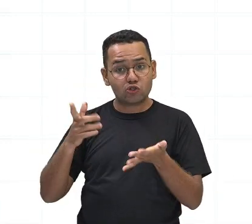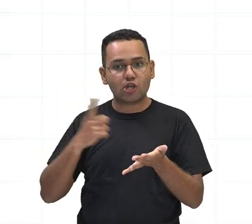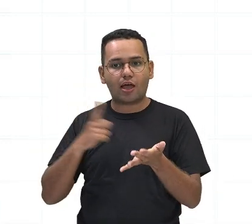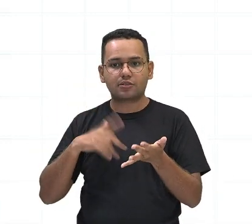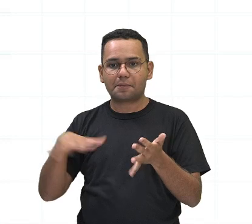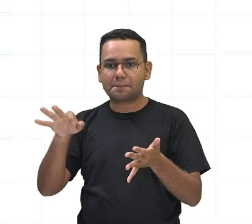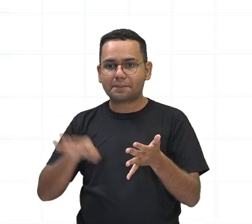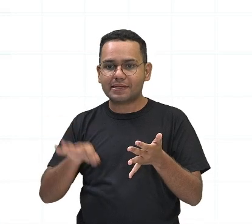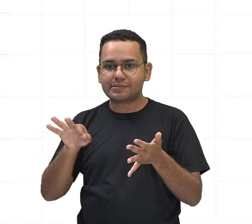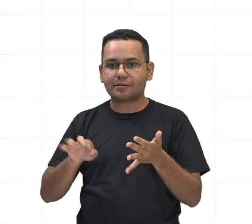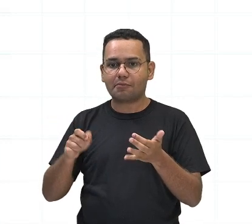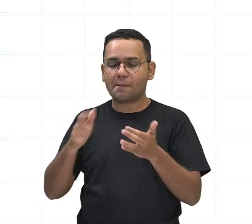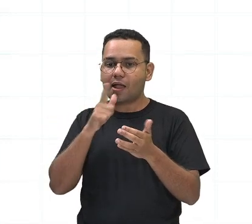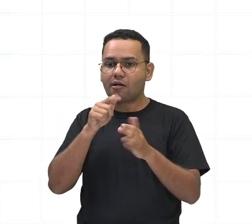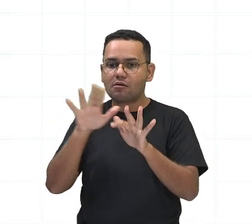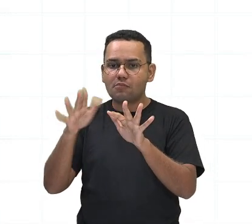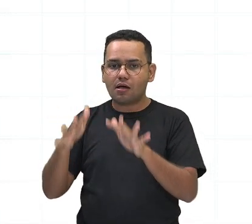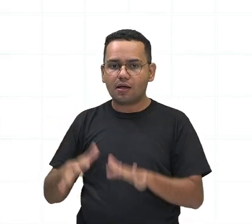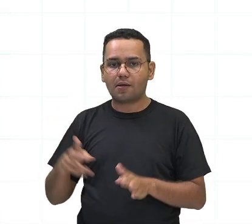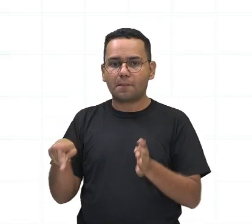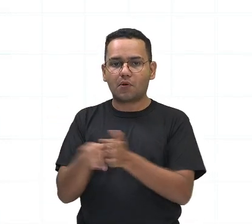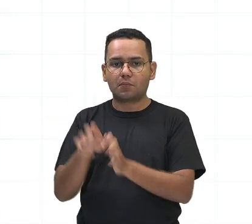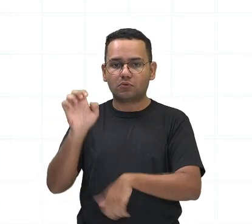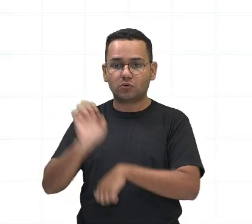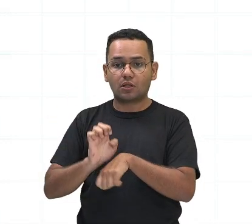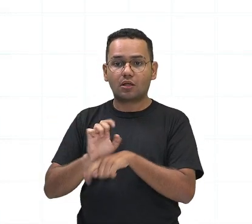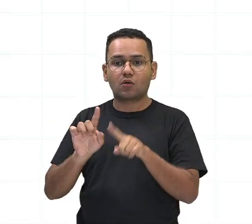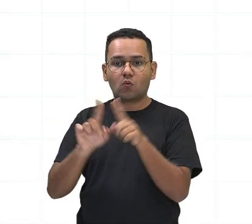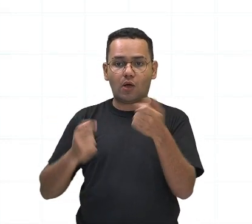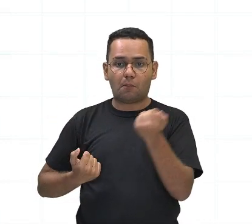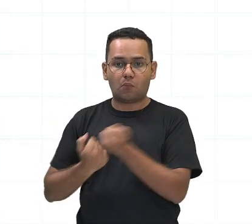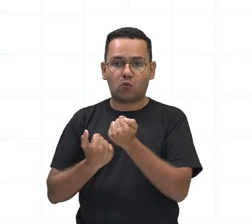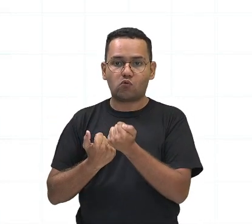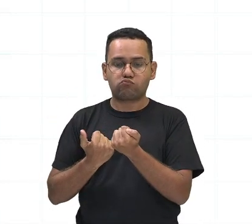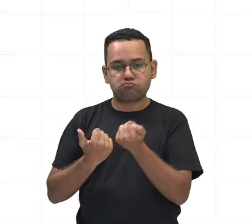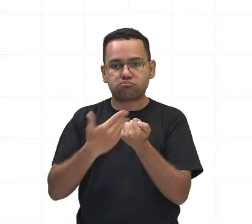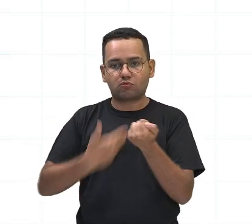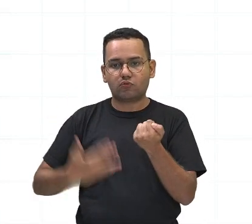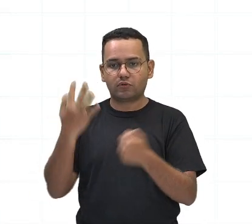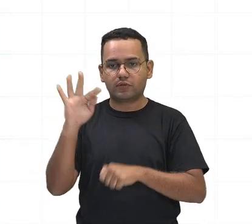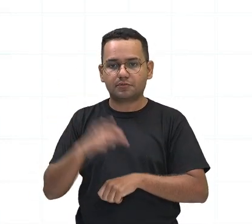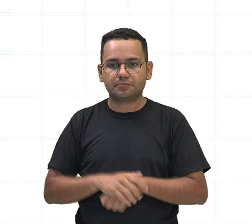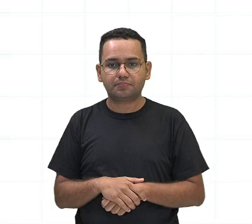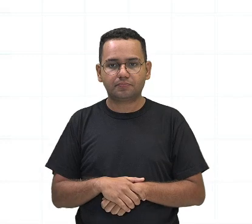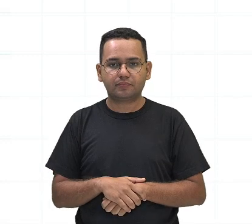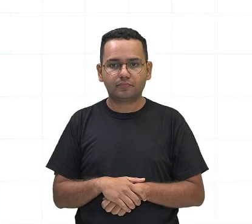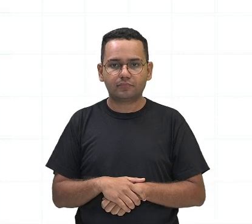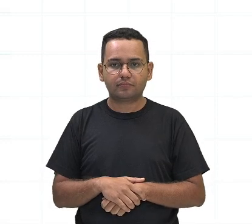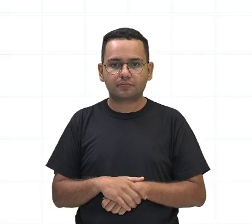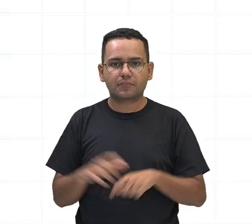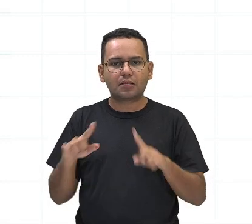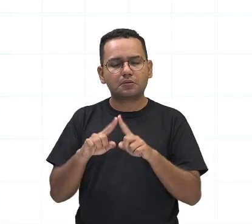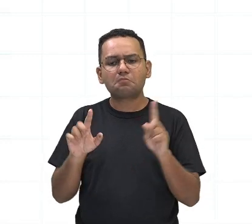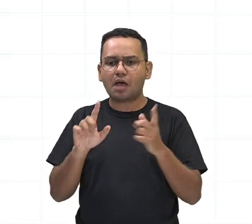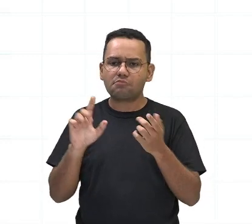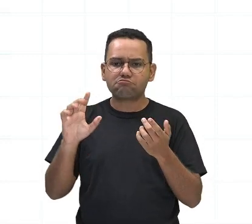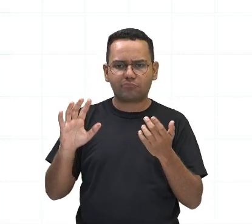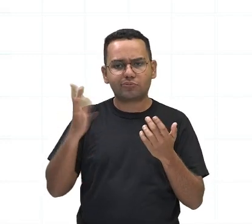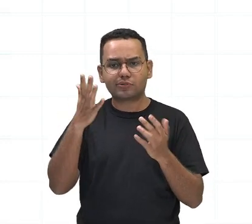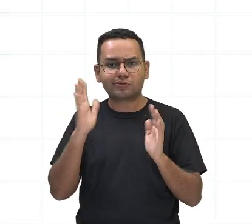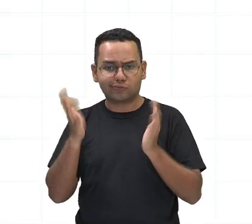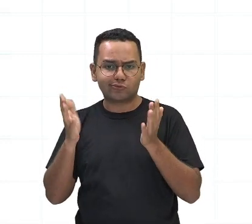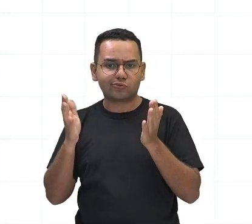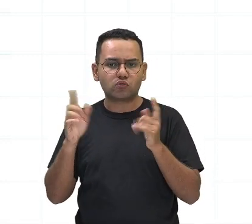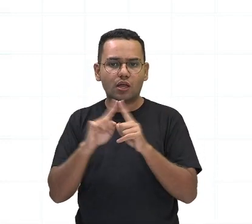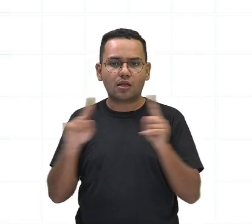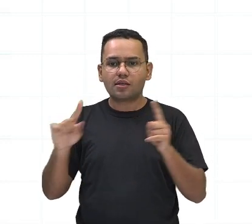Tá? Então, é uma matéria bem atual aí, nós estamos, né, já não está acontecendo, uma das maiores estiagens, né,